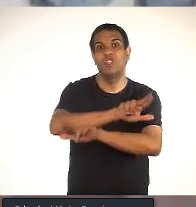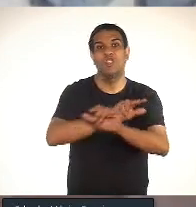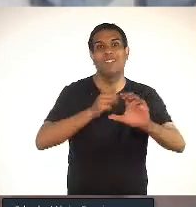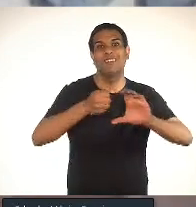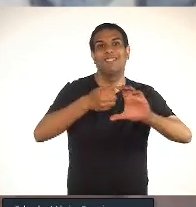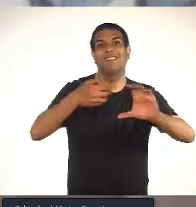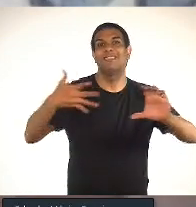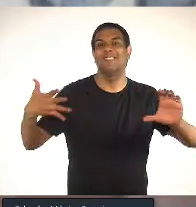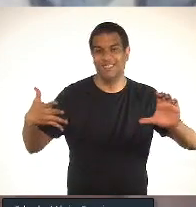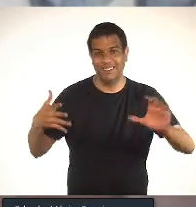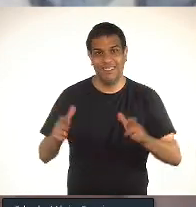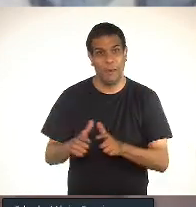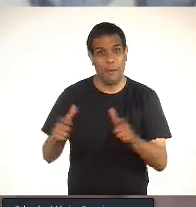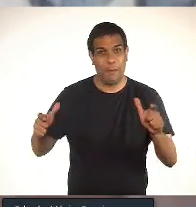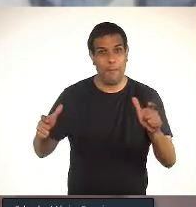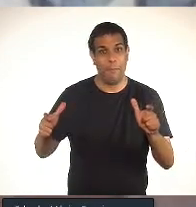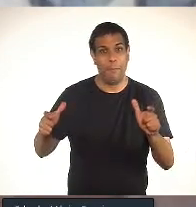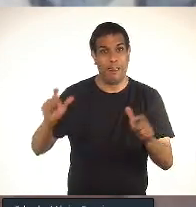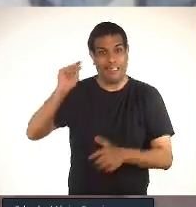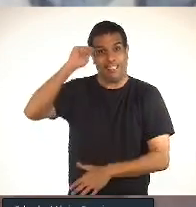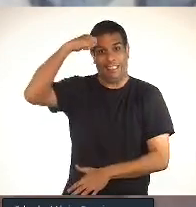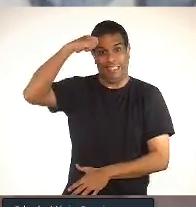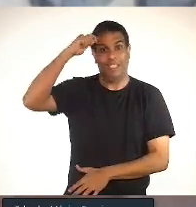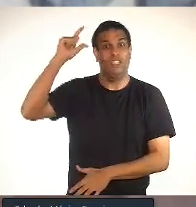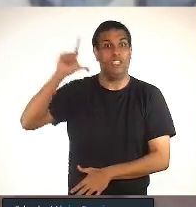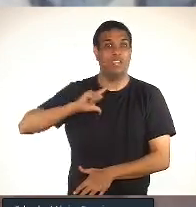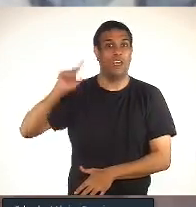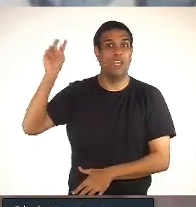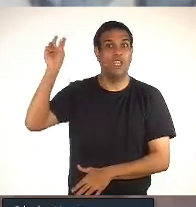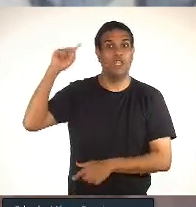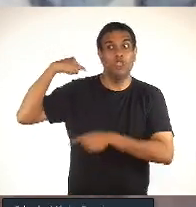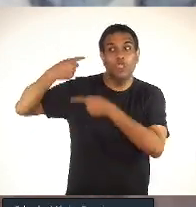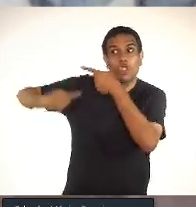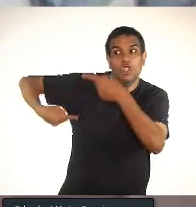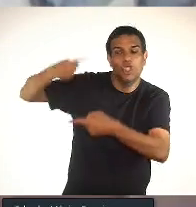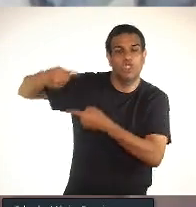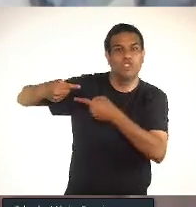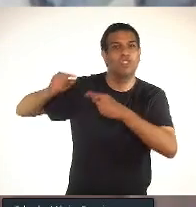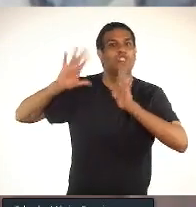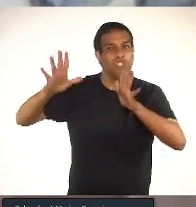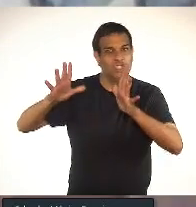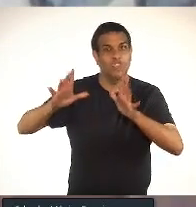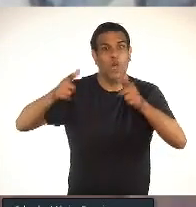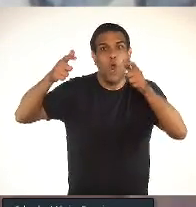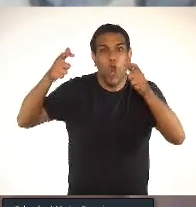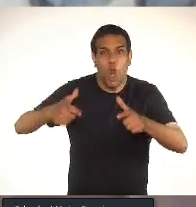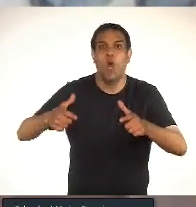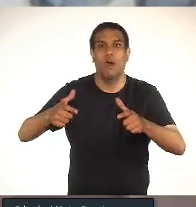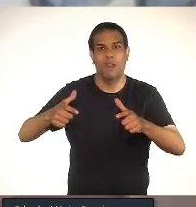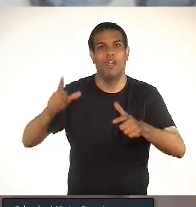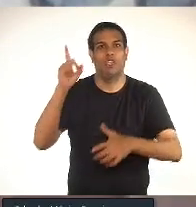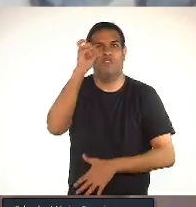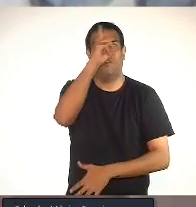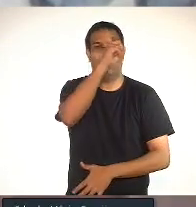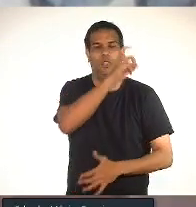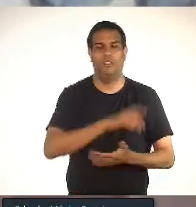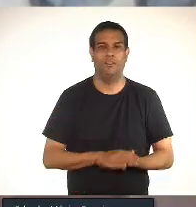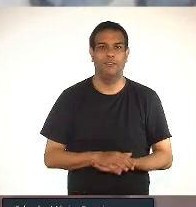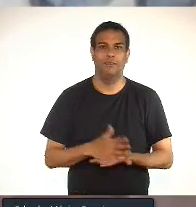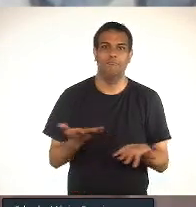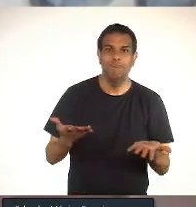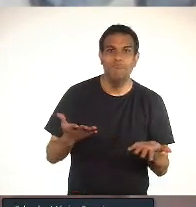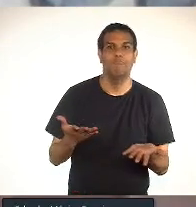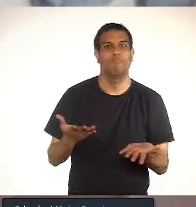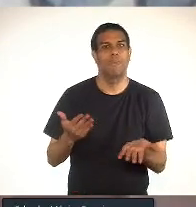pessoas pretas e pardas que, historicamente, concentram-se no lugar de maior dificuldade, seja de